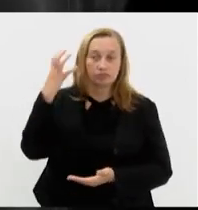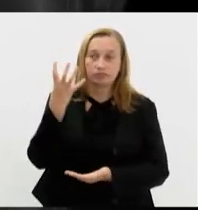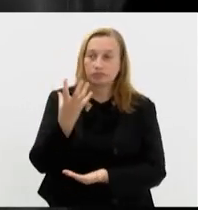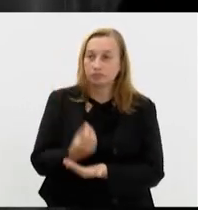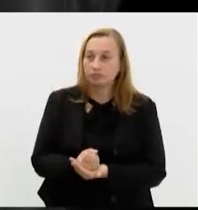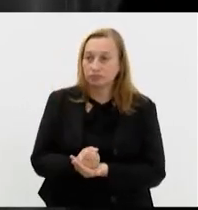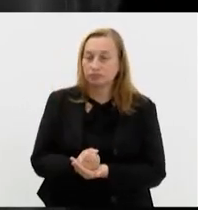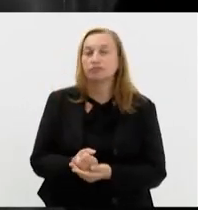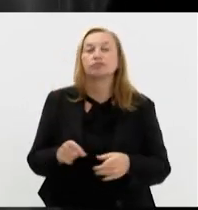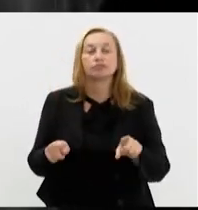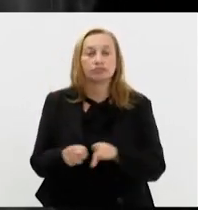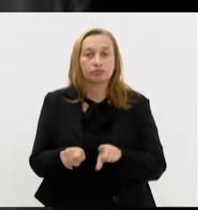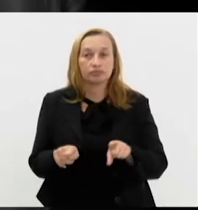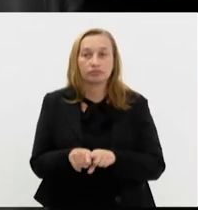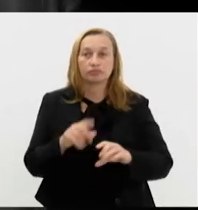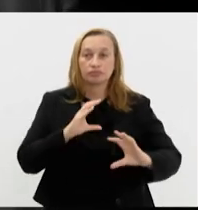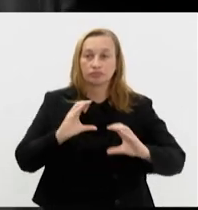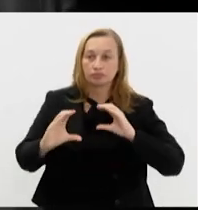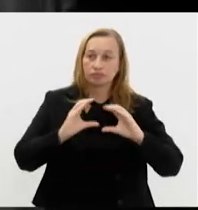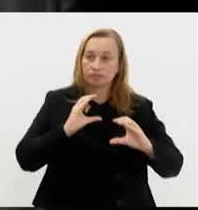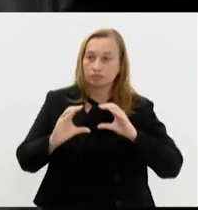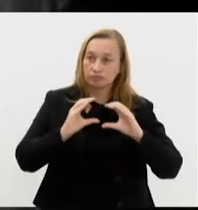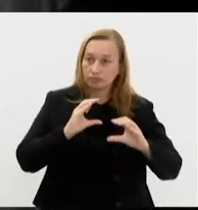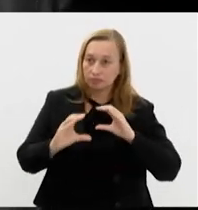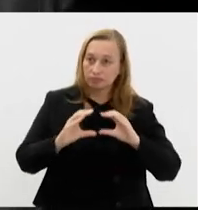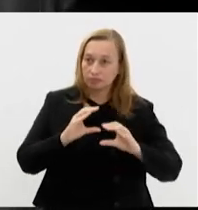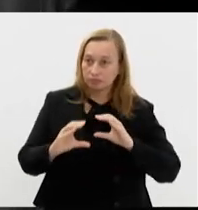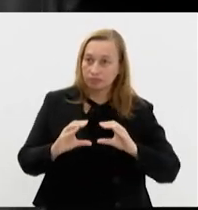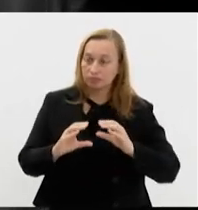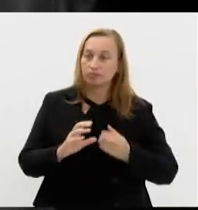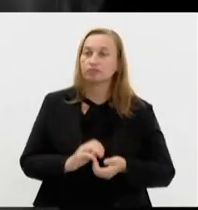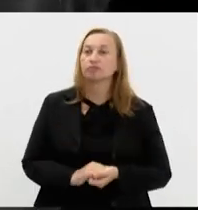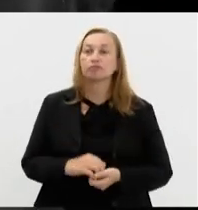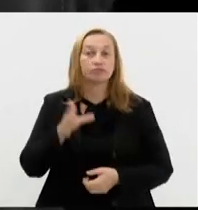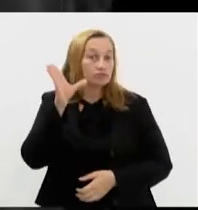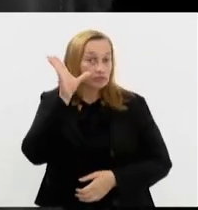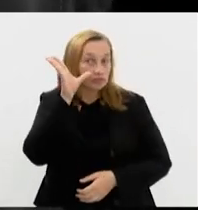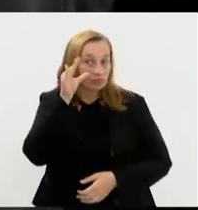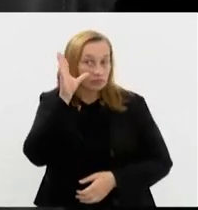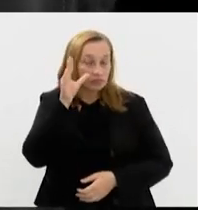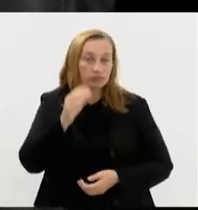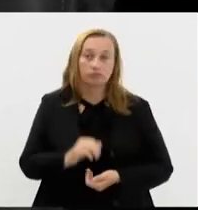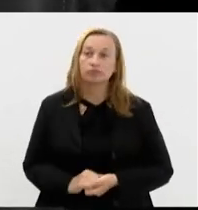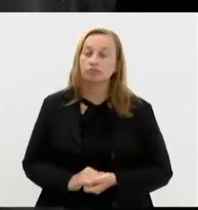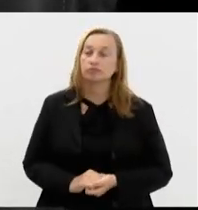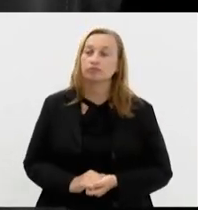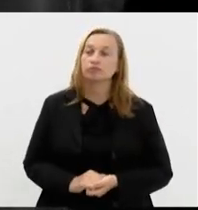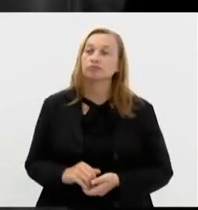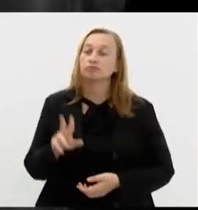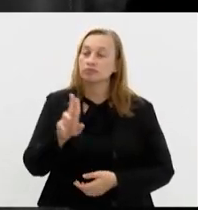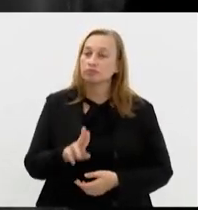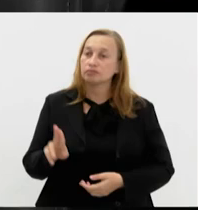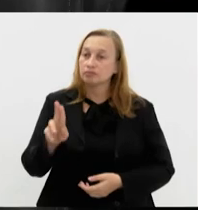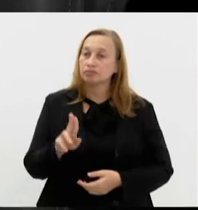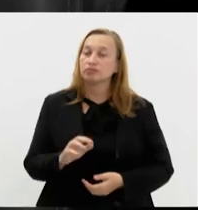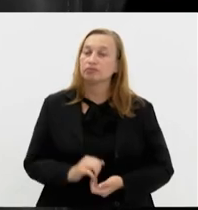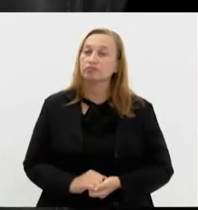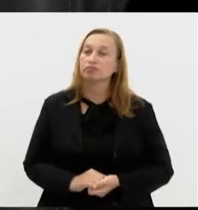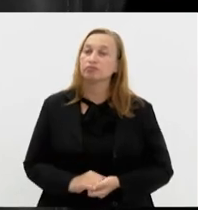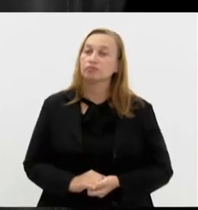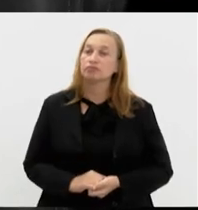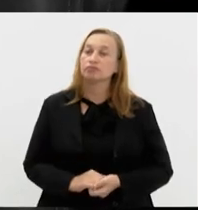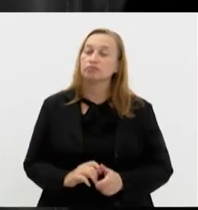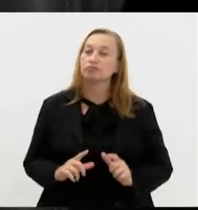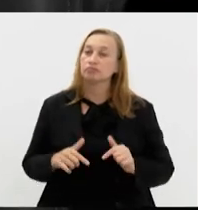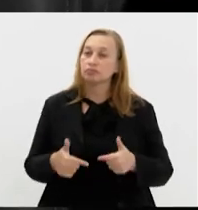comunicacional comunicacional do das disputas eleitorais muito interessante utilizando o cômodo para esses atos